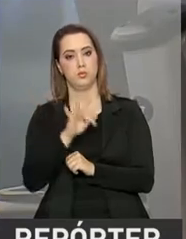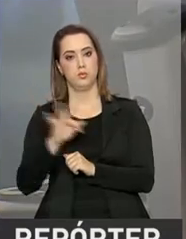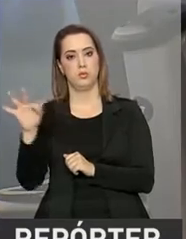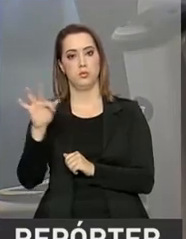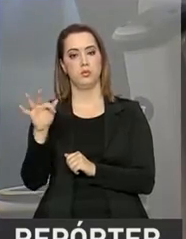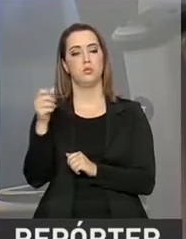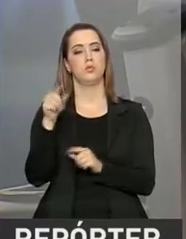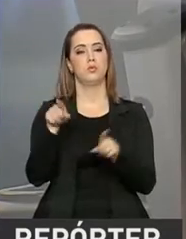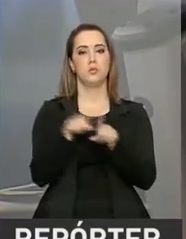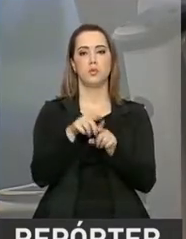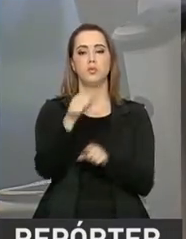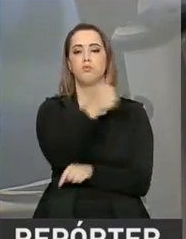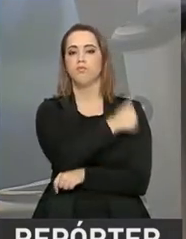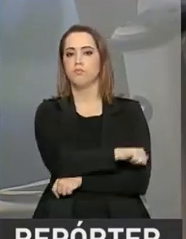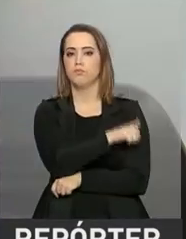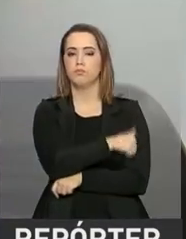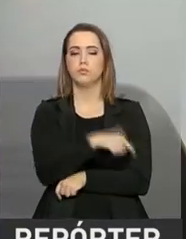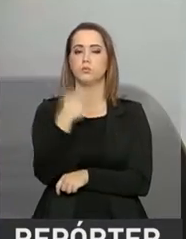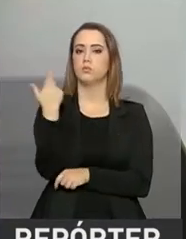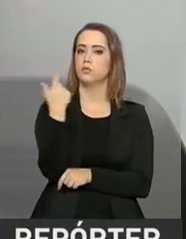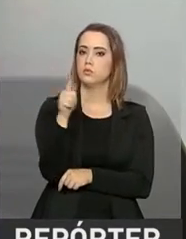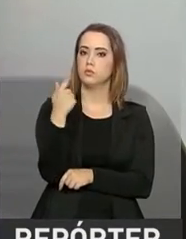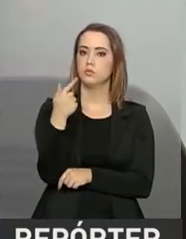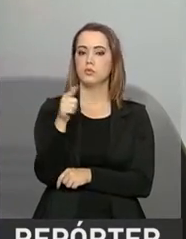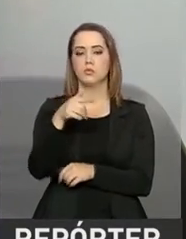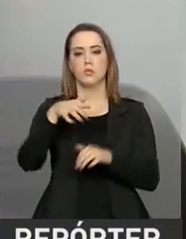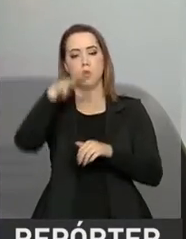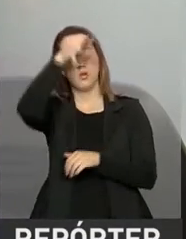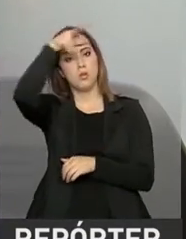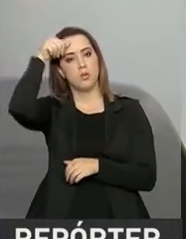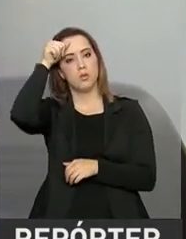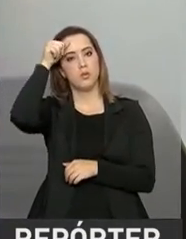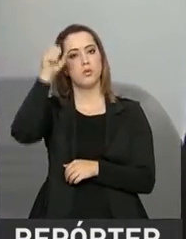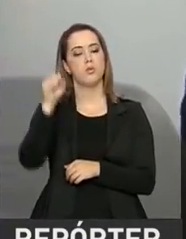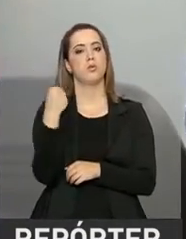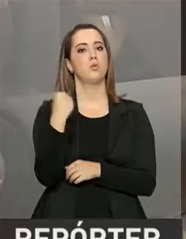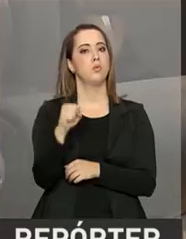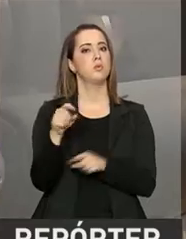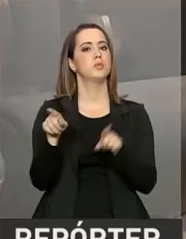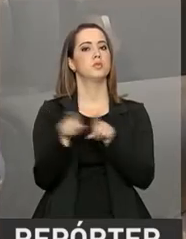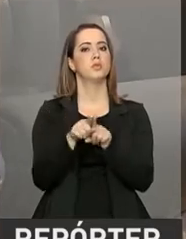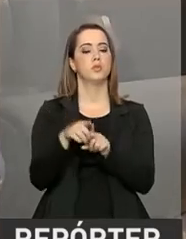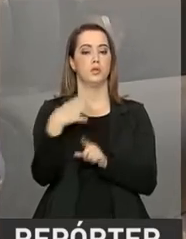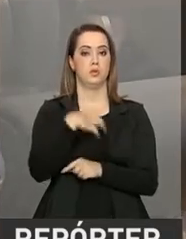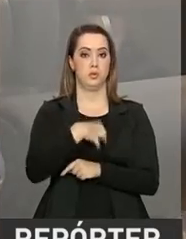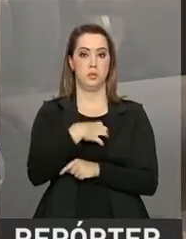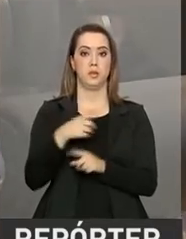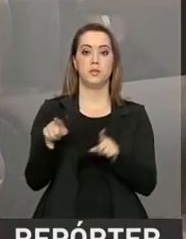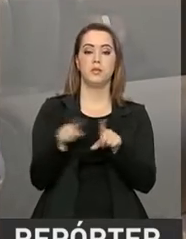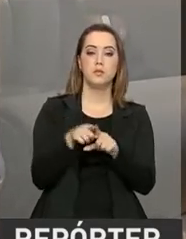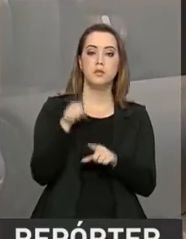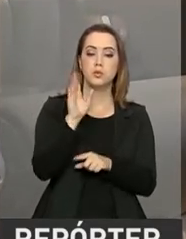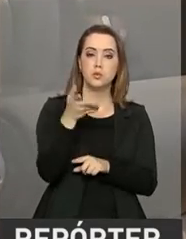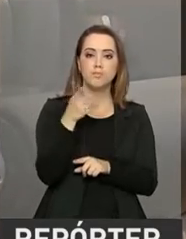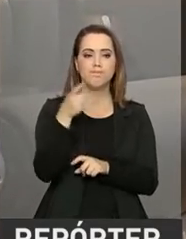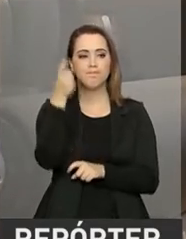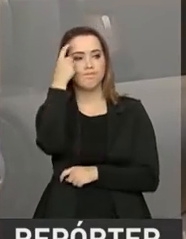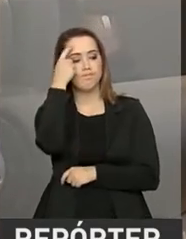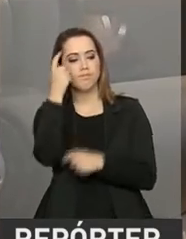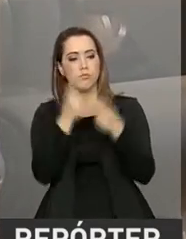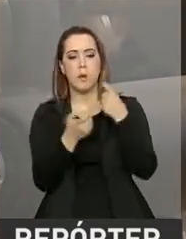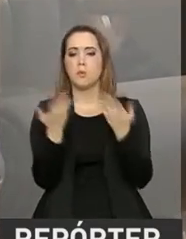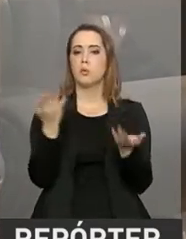Sul, do Rio de Janeiro, de Goiás, do Amazonas, de Sergipe e da Bahia. E já foi usado para repensar